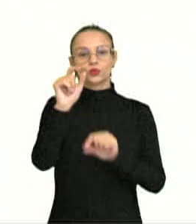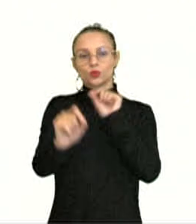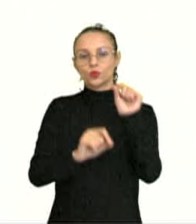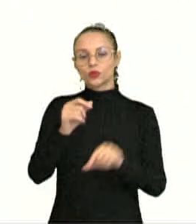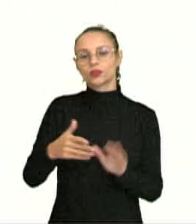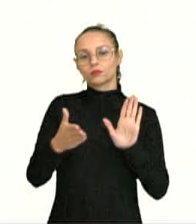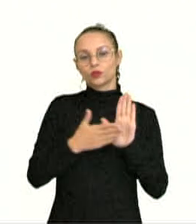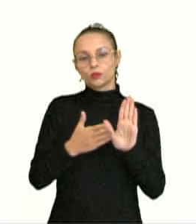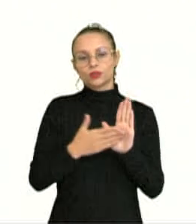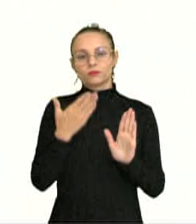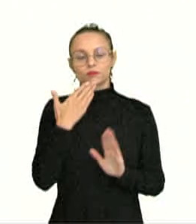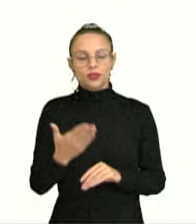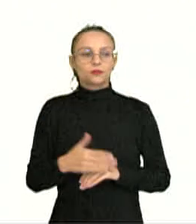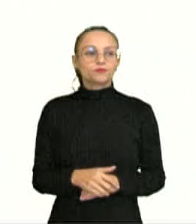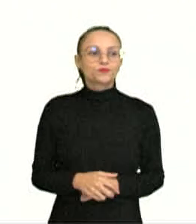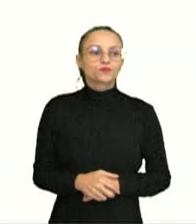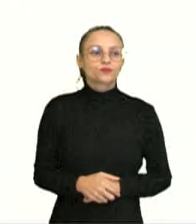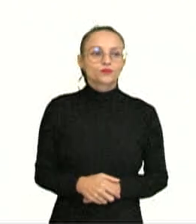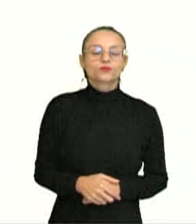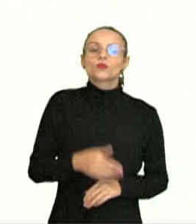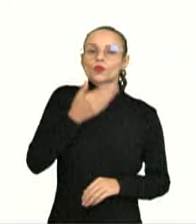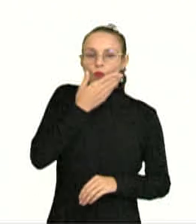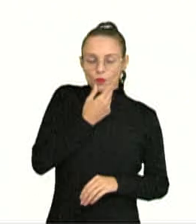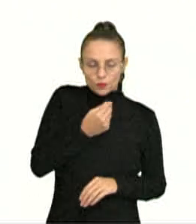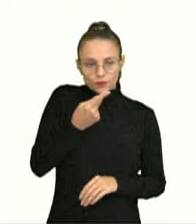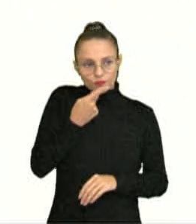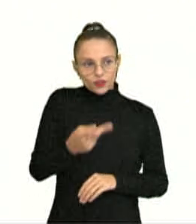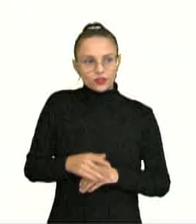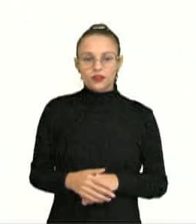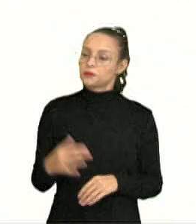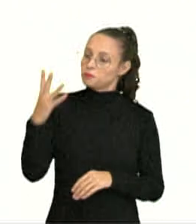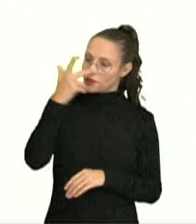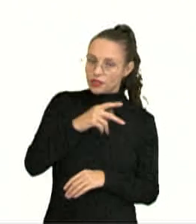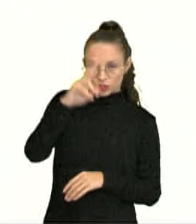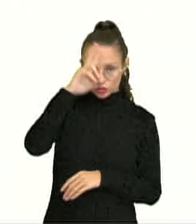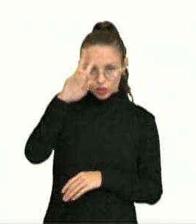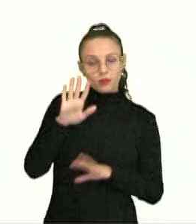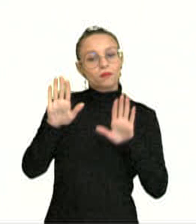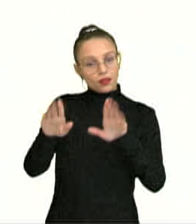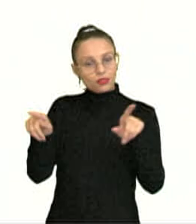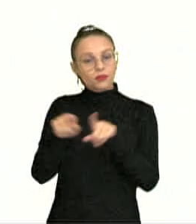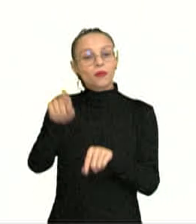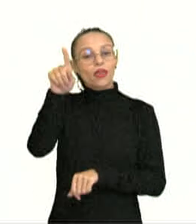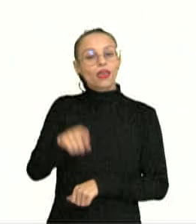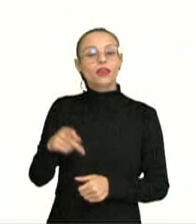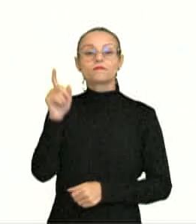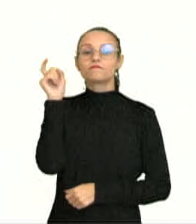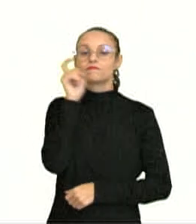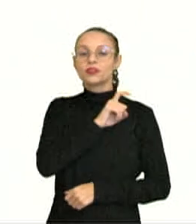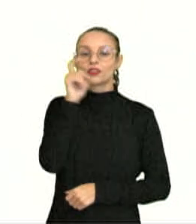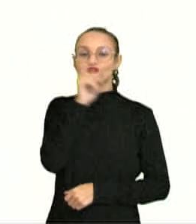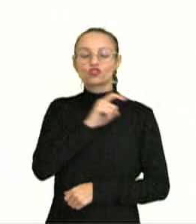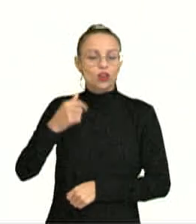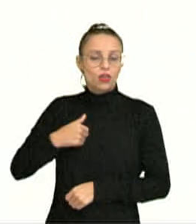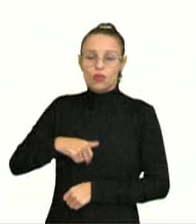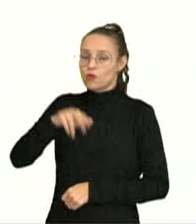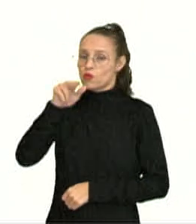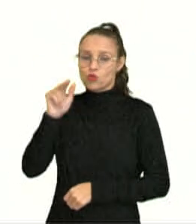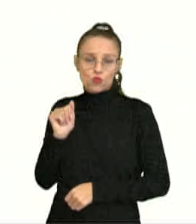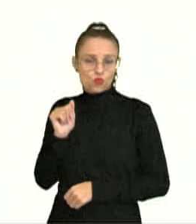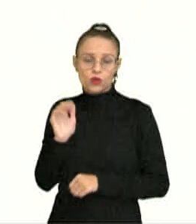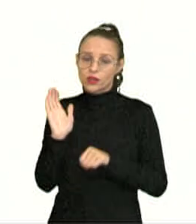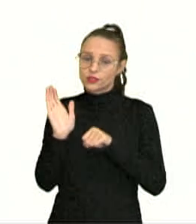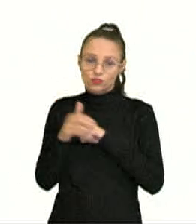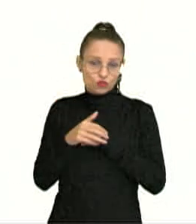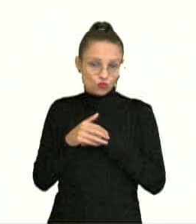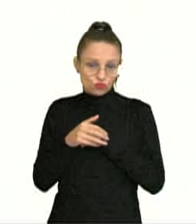é a proposta. Vamos lá? Tião, é uma bela história, mas é também uma grande mentira que eu nunca escondi de